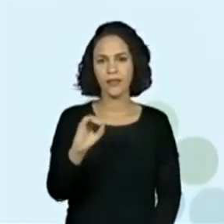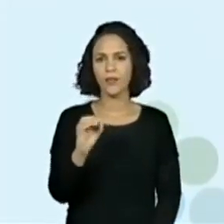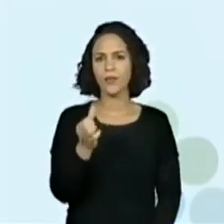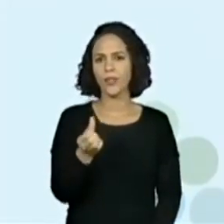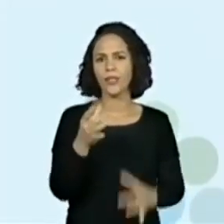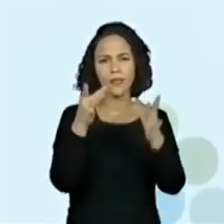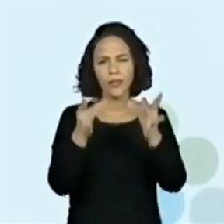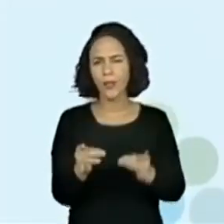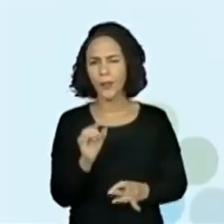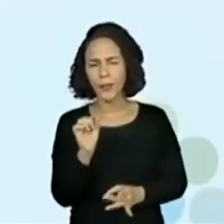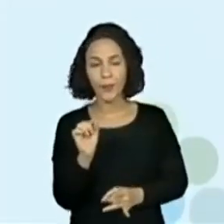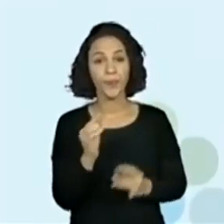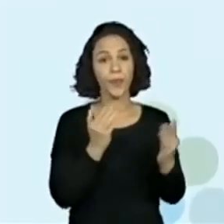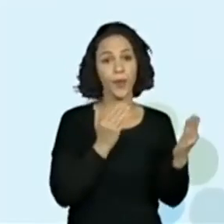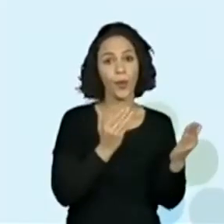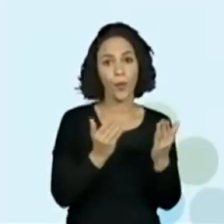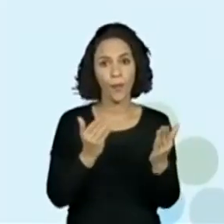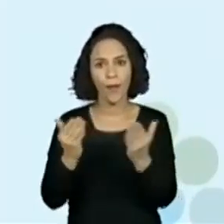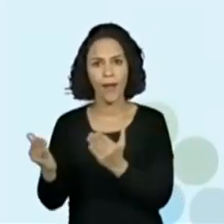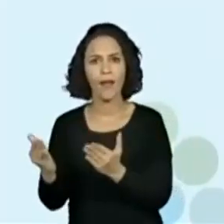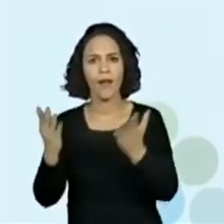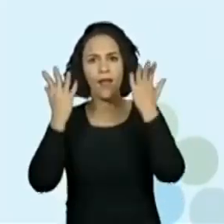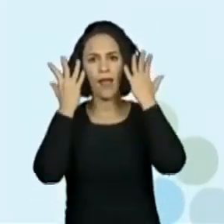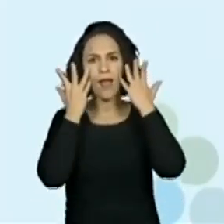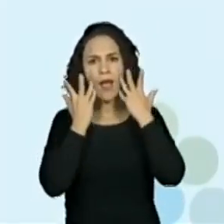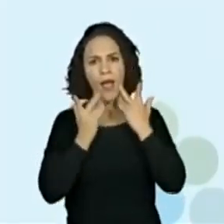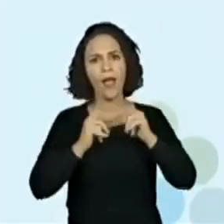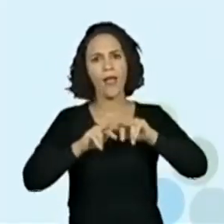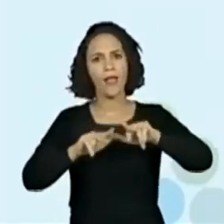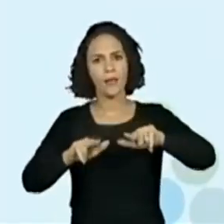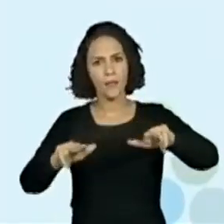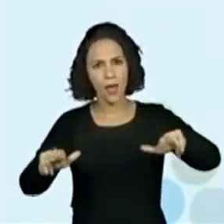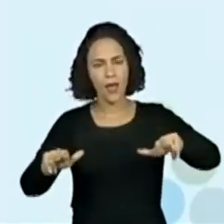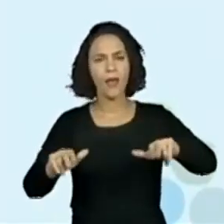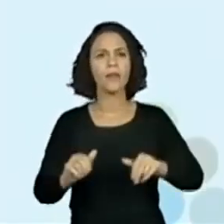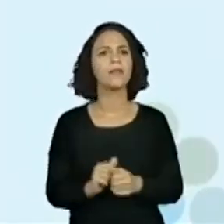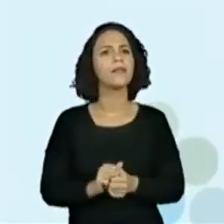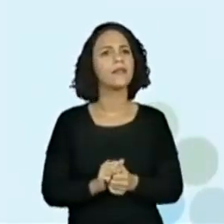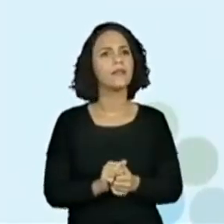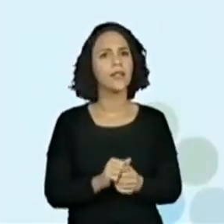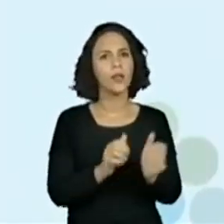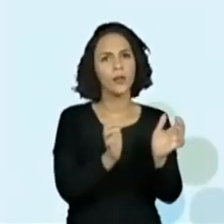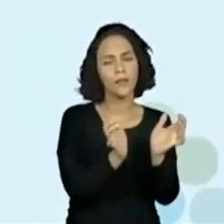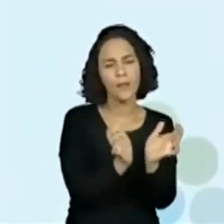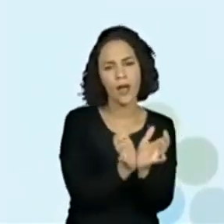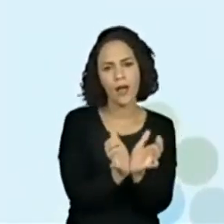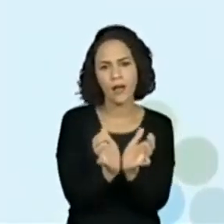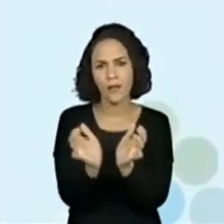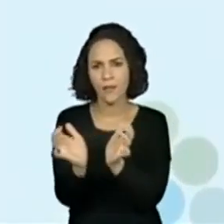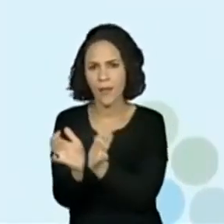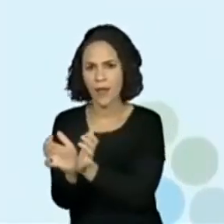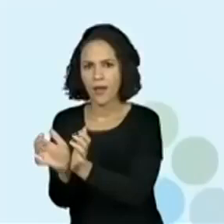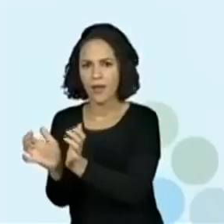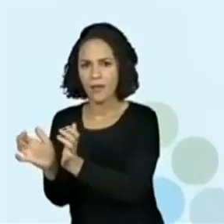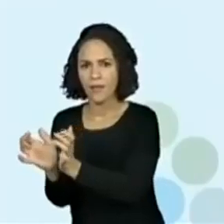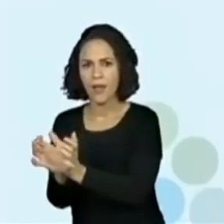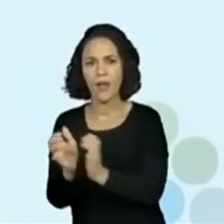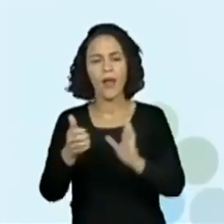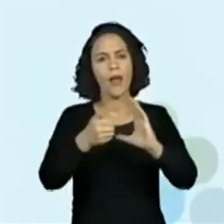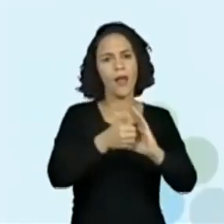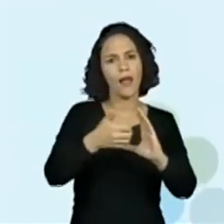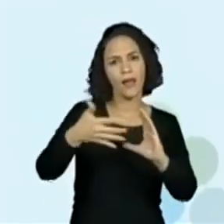EF03CI06. Comparar alguns animais e organizar grupos com base em características